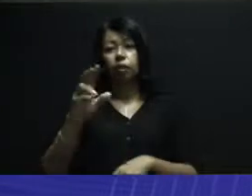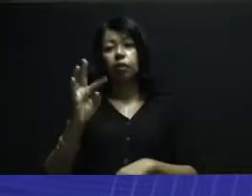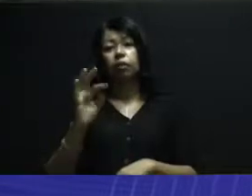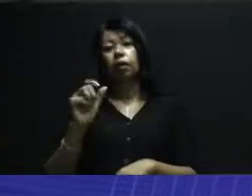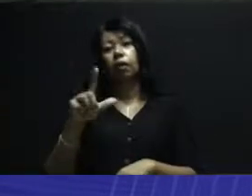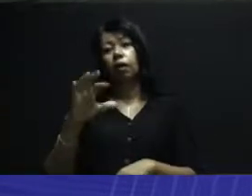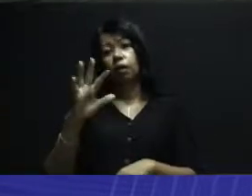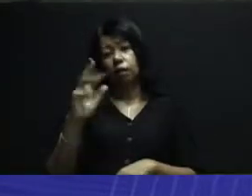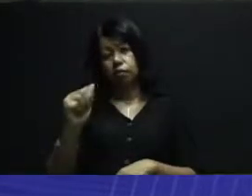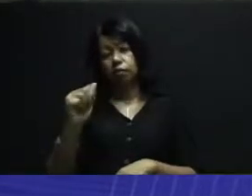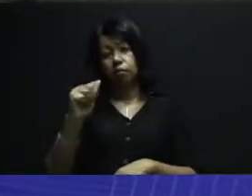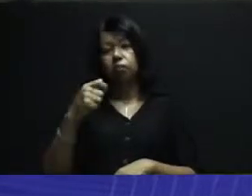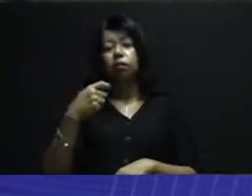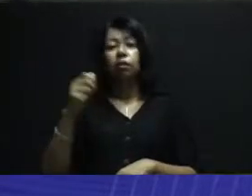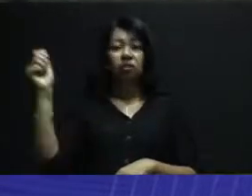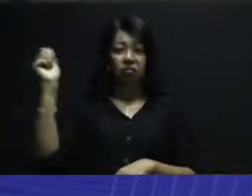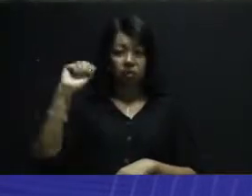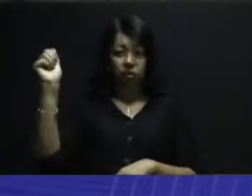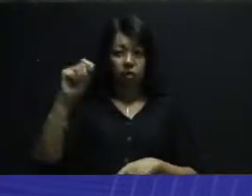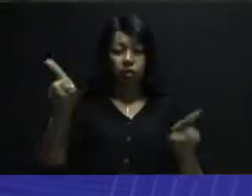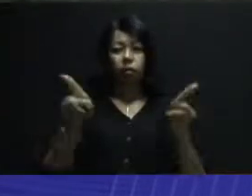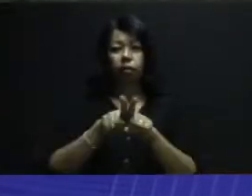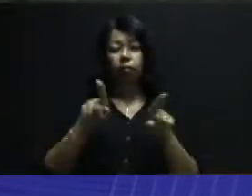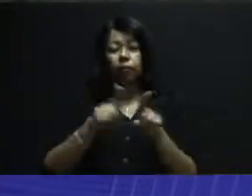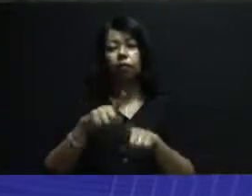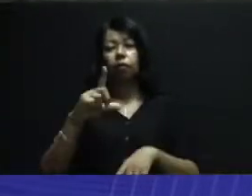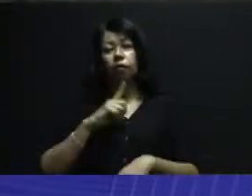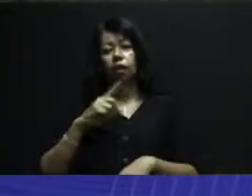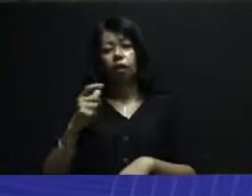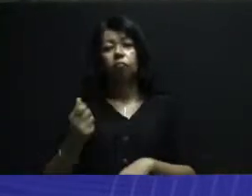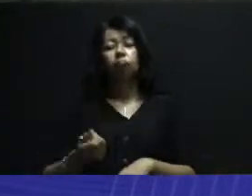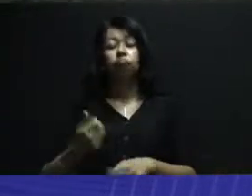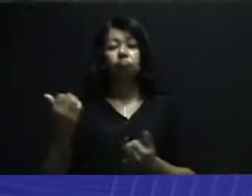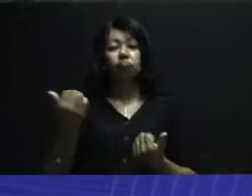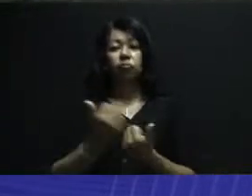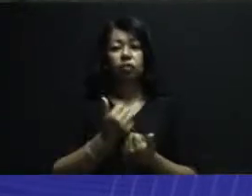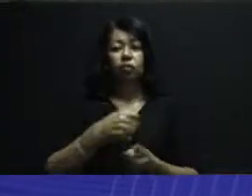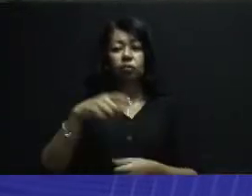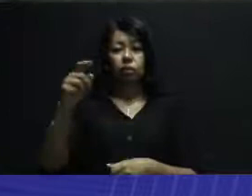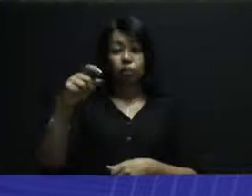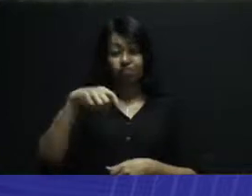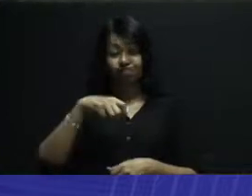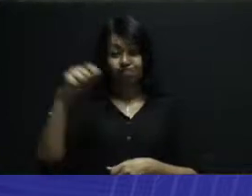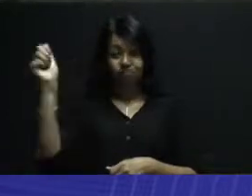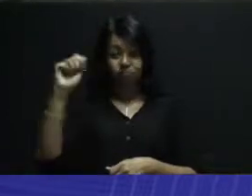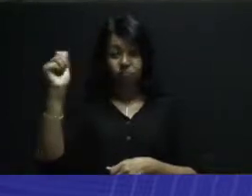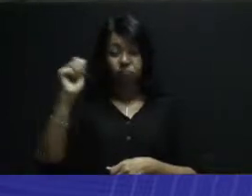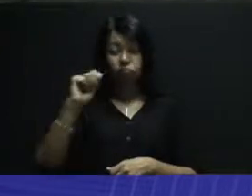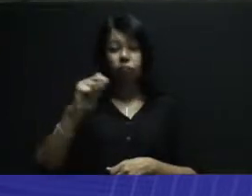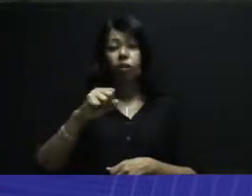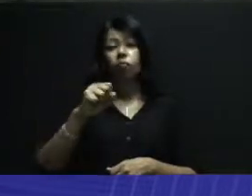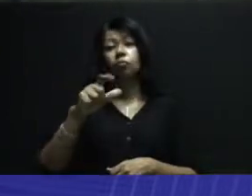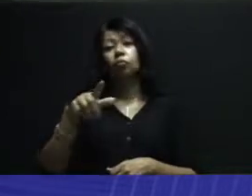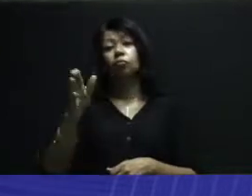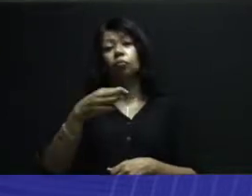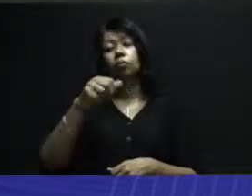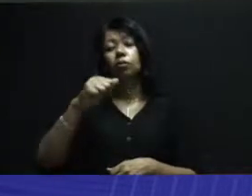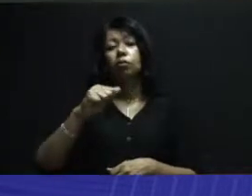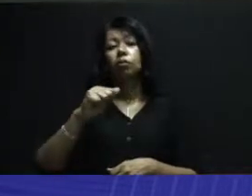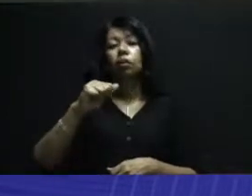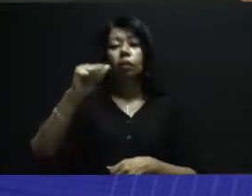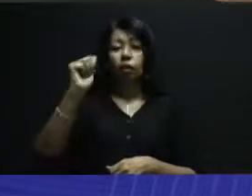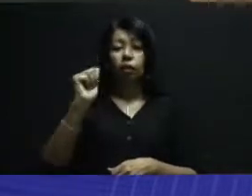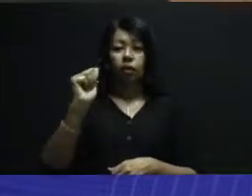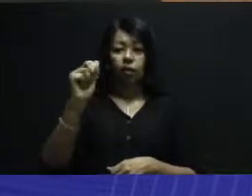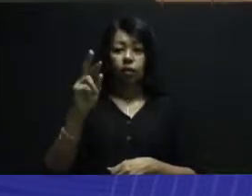de vitórias, Alexander também possui um vice-campeonato dos Jogos Sul-Americanos em 2008, na Argentina,